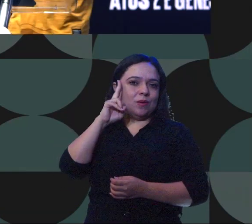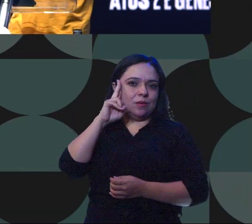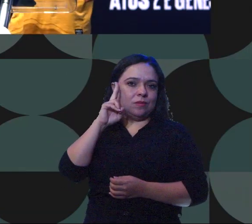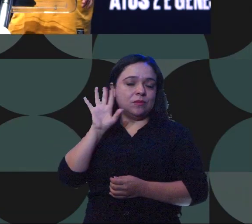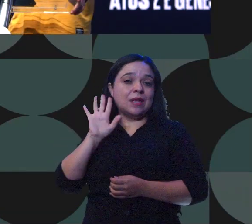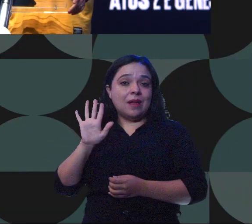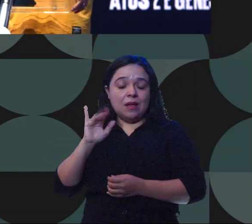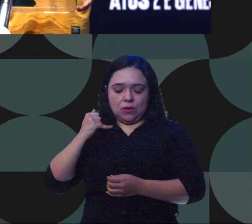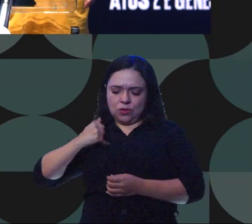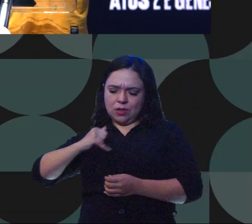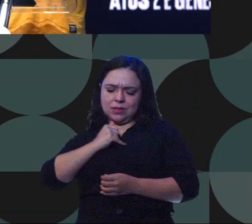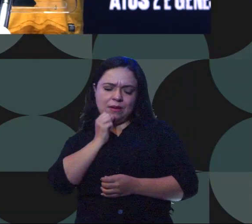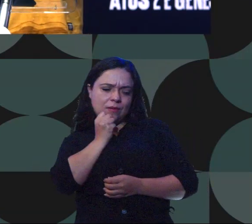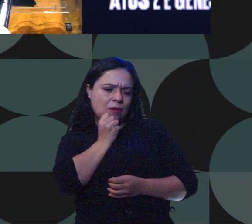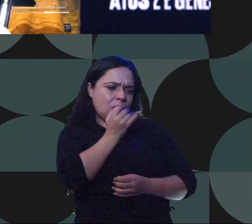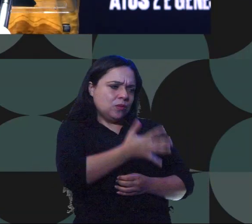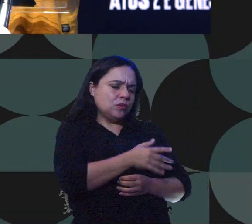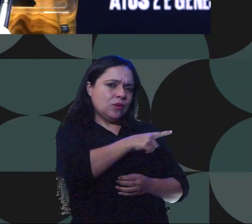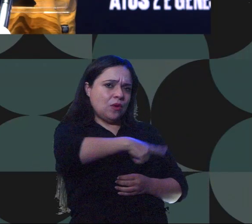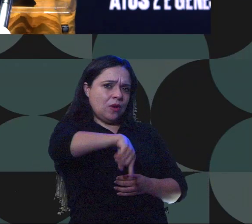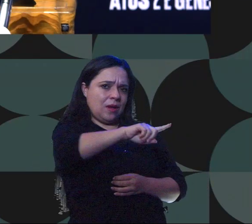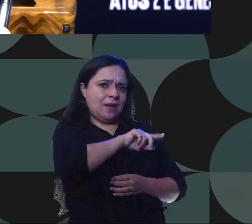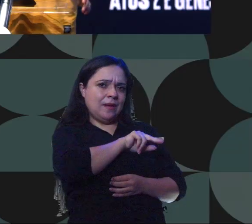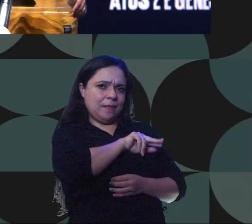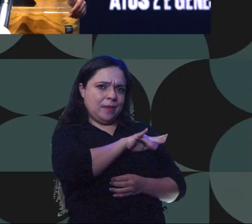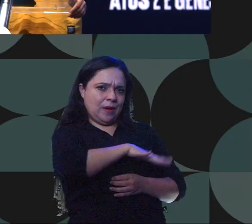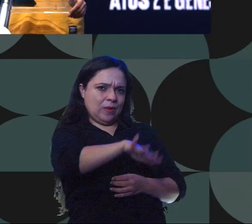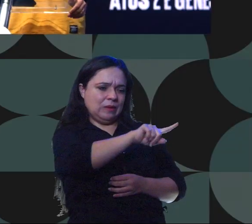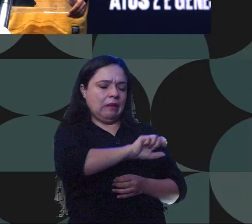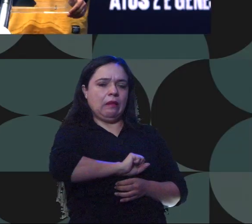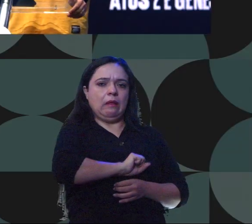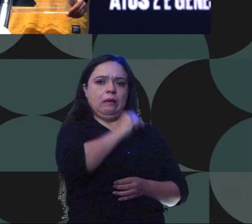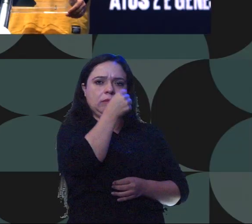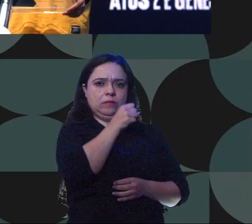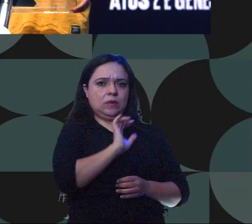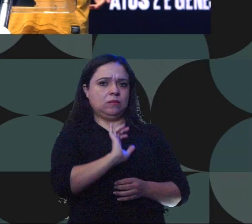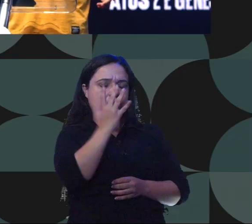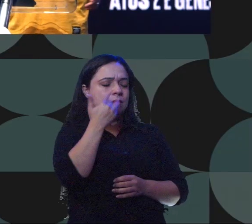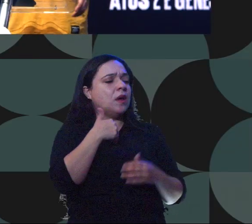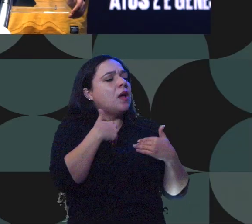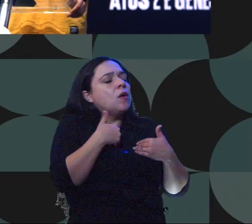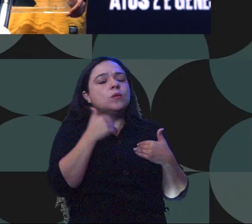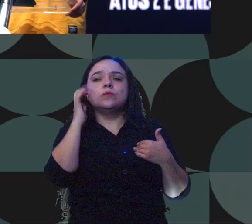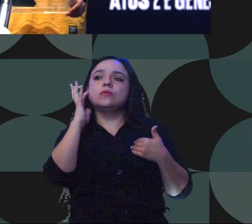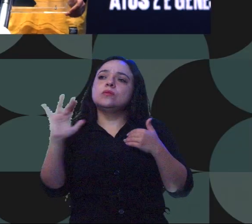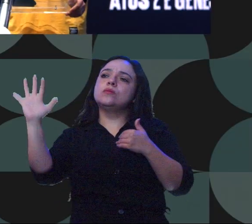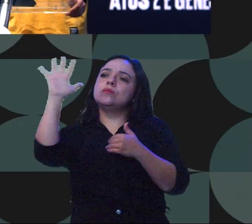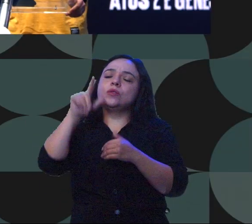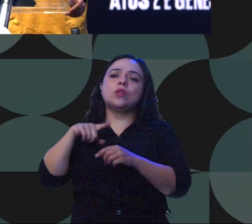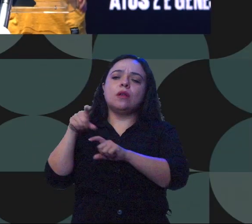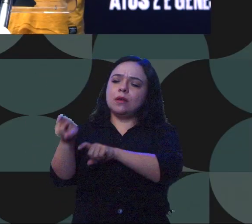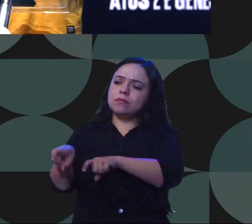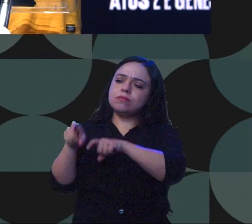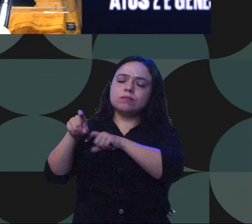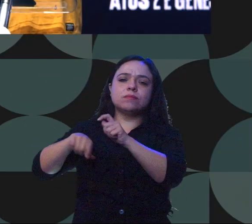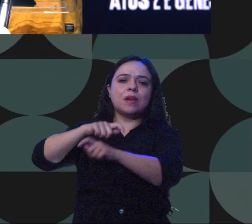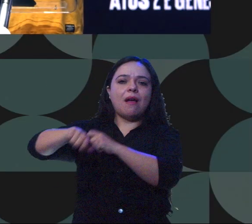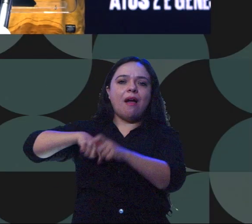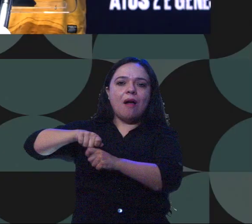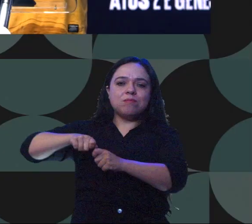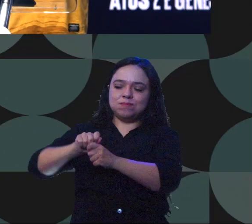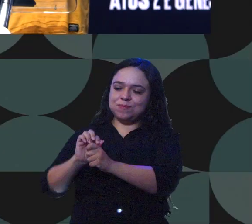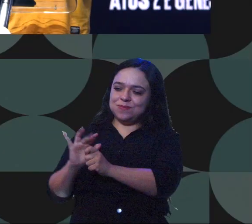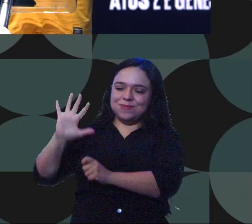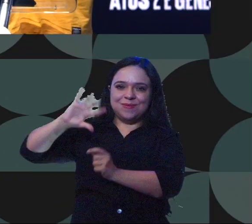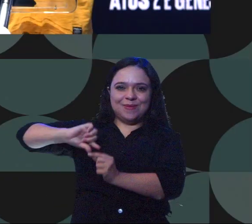ainda mais. Ouçam, este sonho que eu tive, disse ele, estávamos no campo amarrando feixes de trigo. De